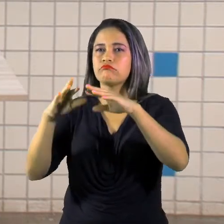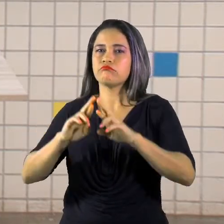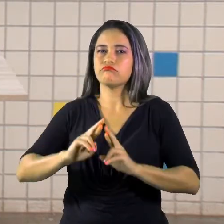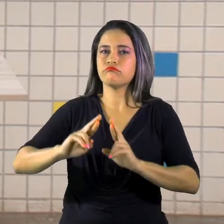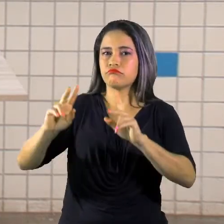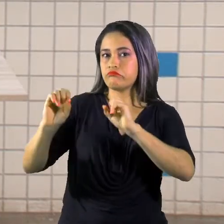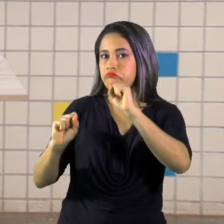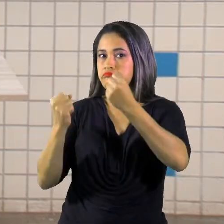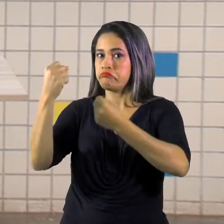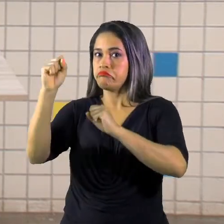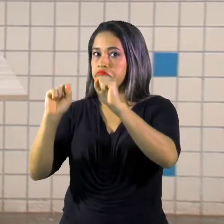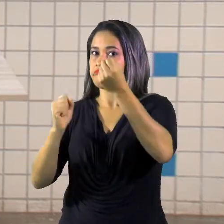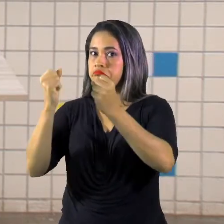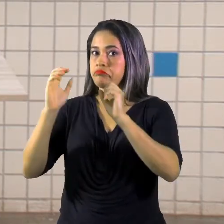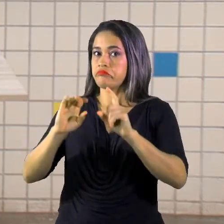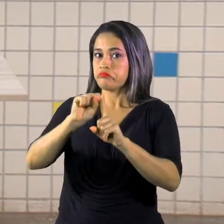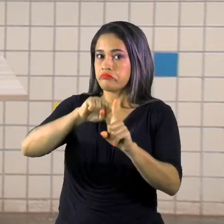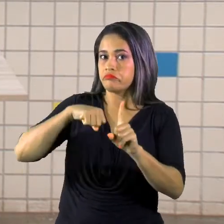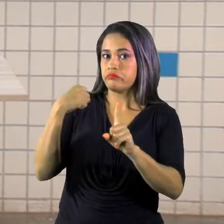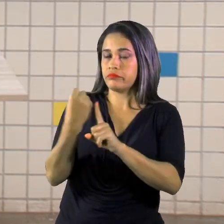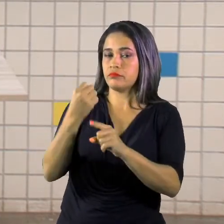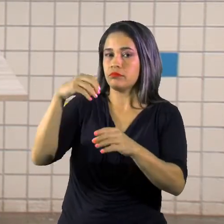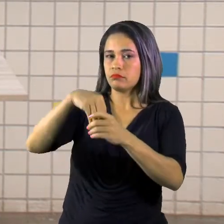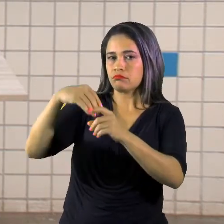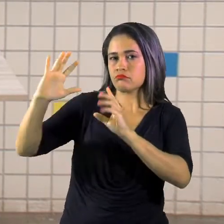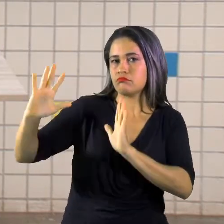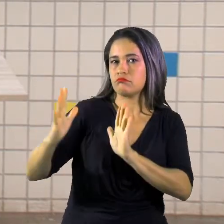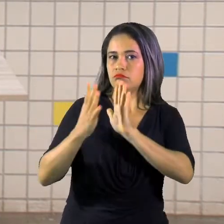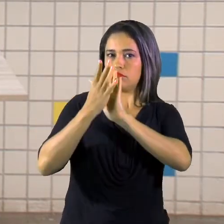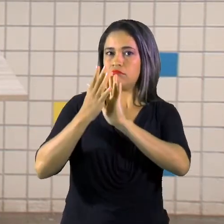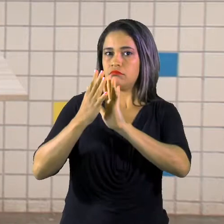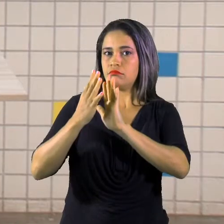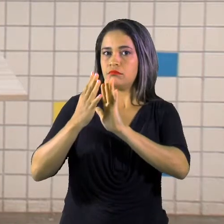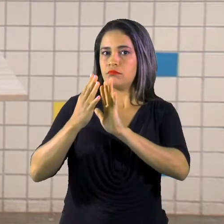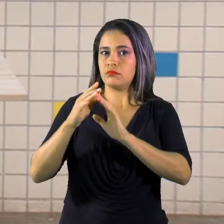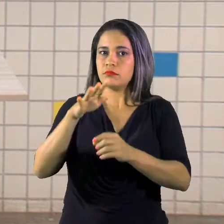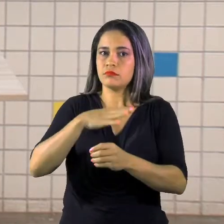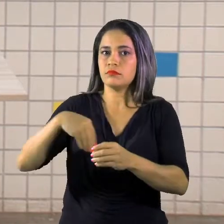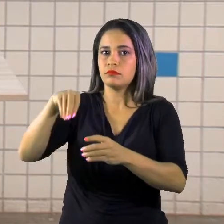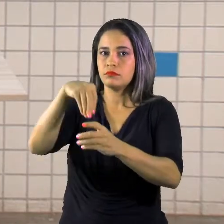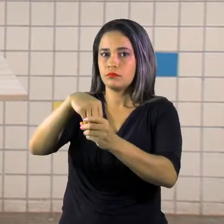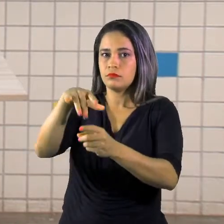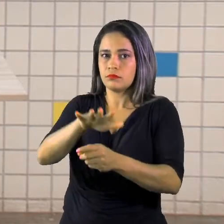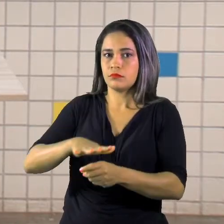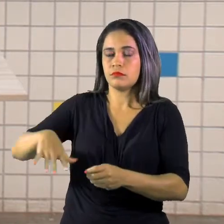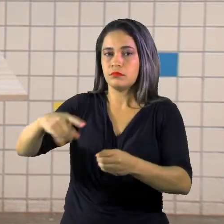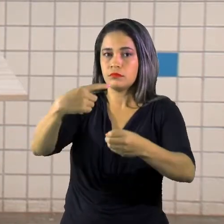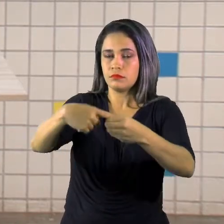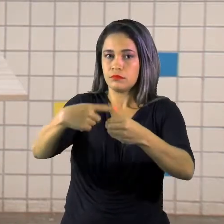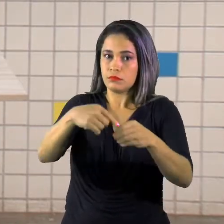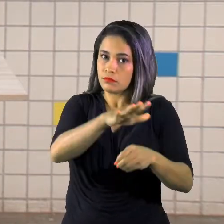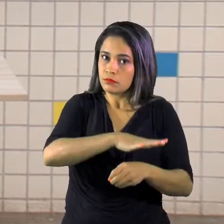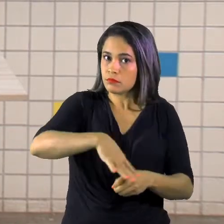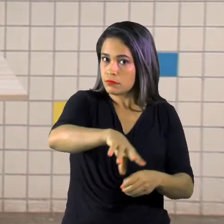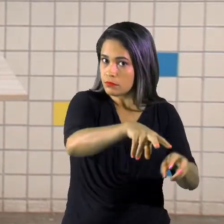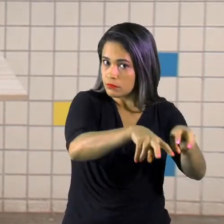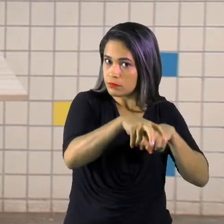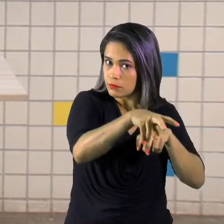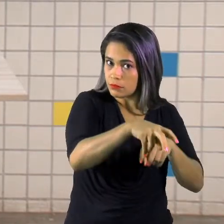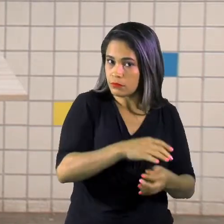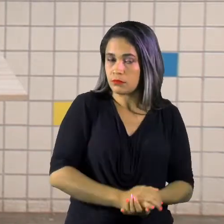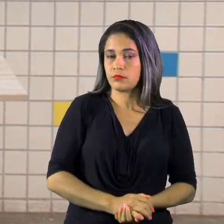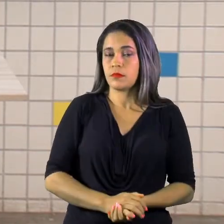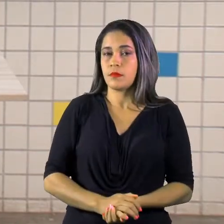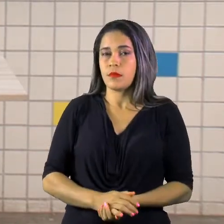que nós passamos na sociedade impactaram no espaço urbano e no espaço rural, pessoal. E para além